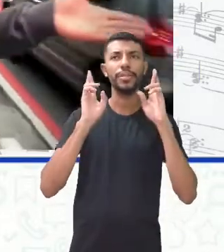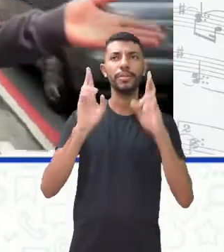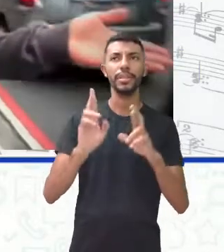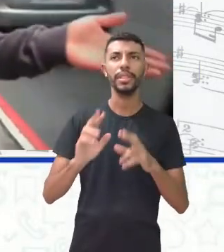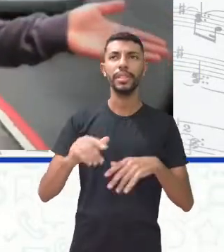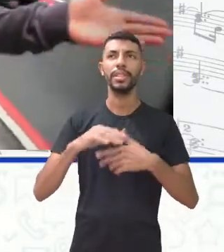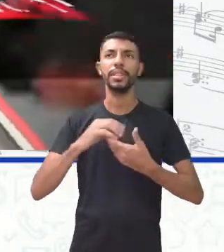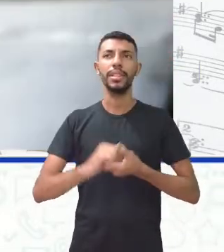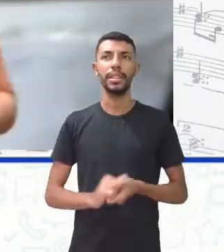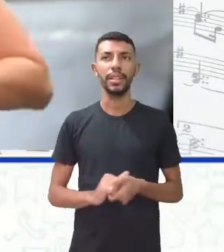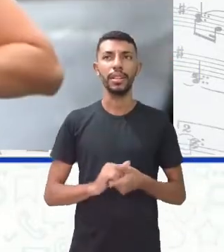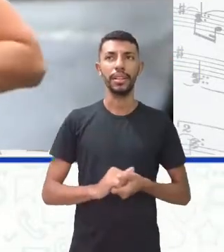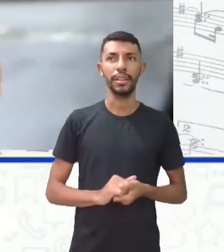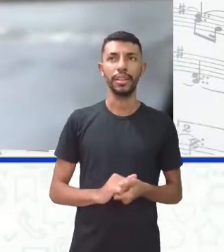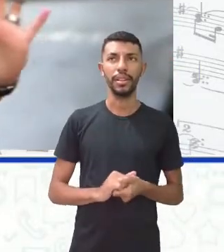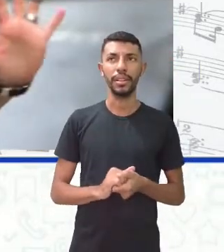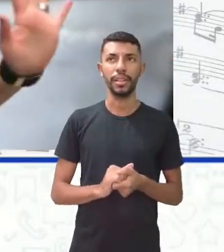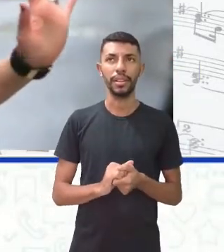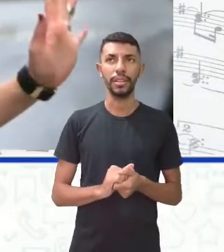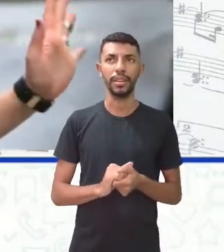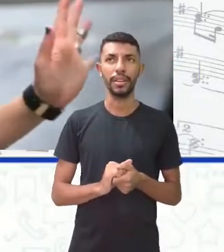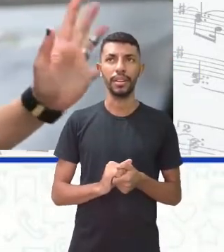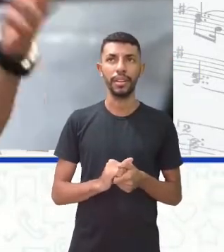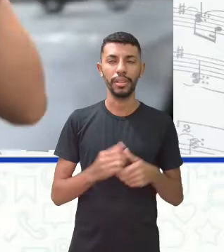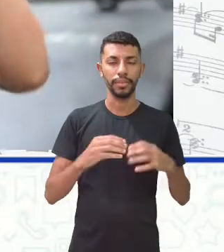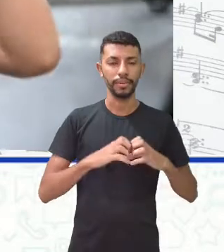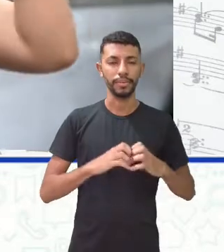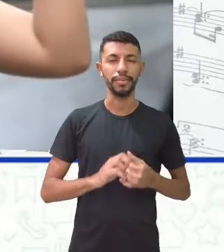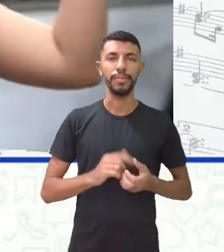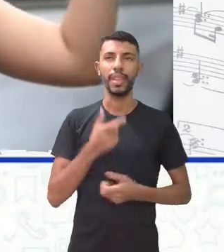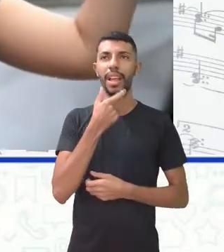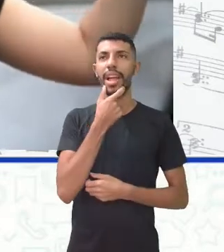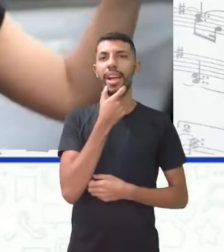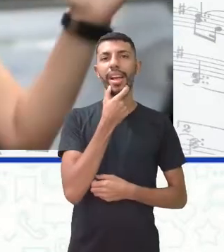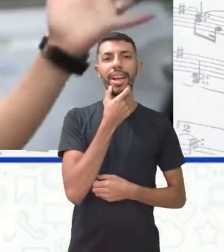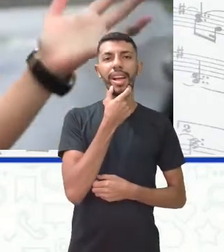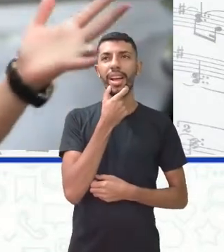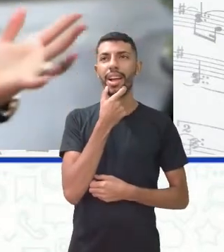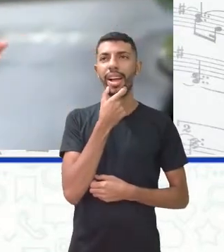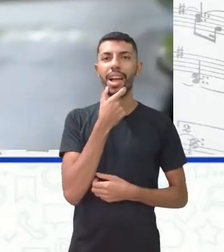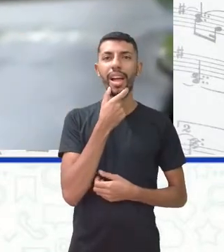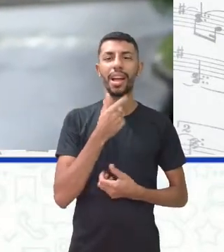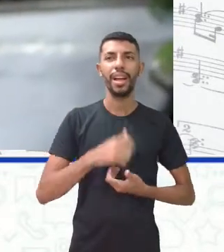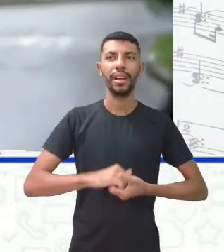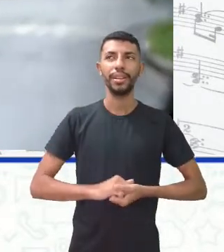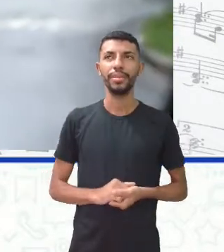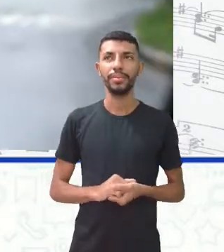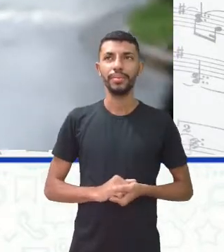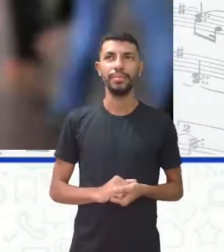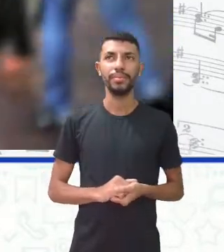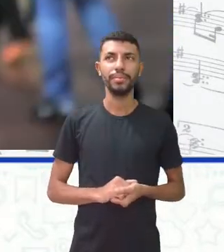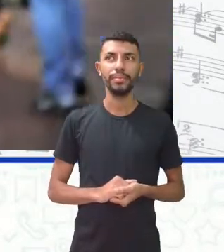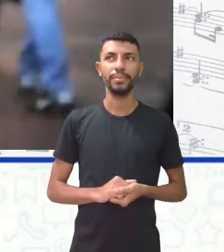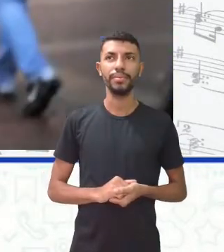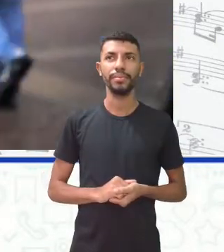amor, como é que faz? Open your heart, open your eyes, share it with everybody.